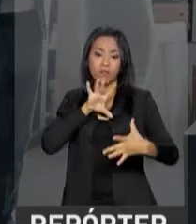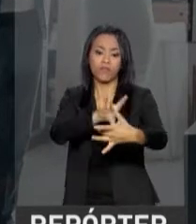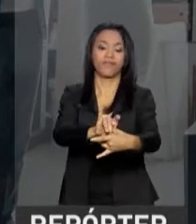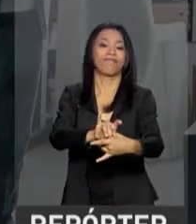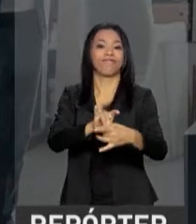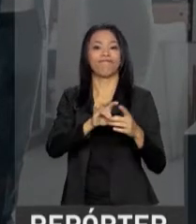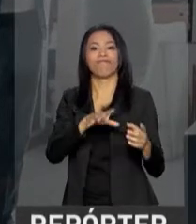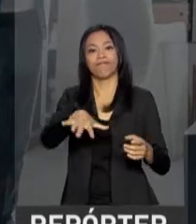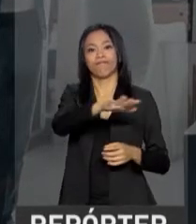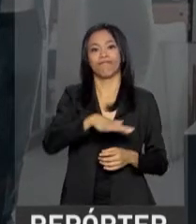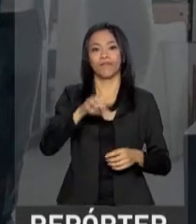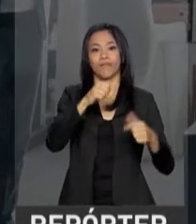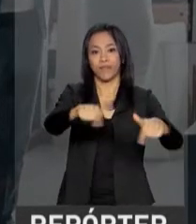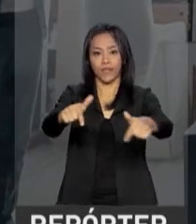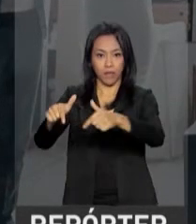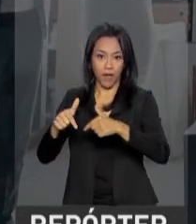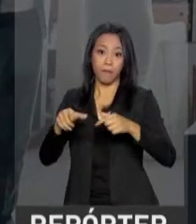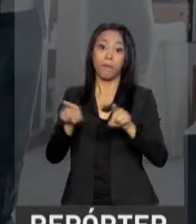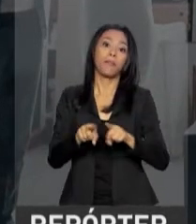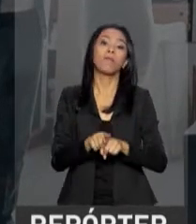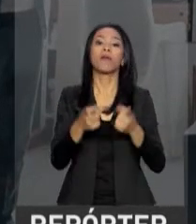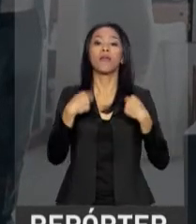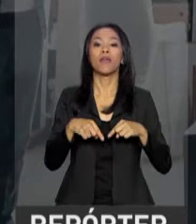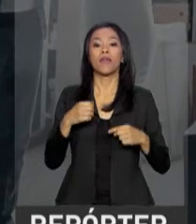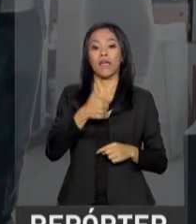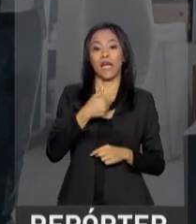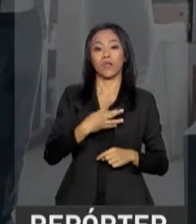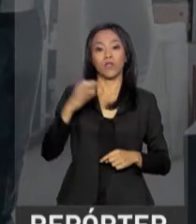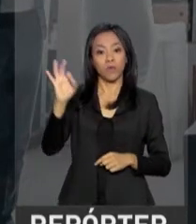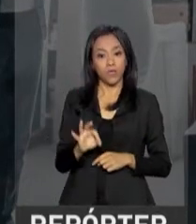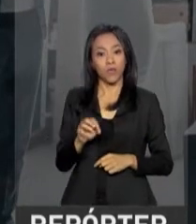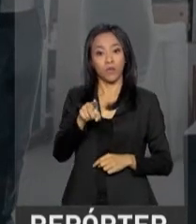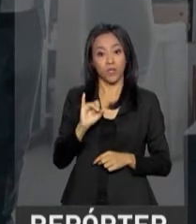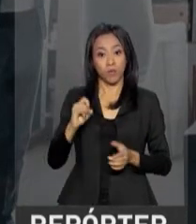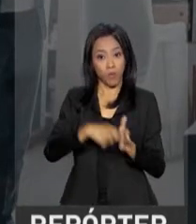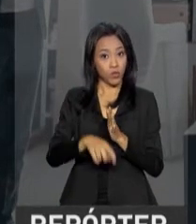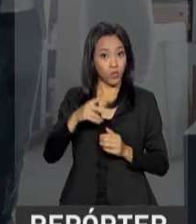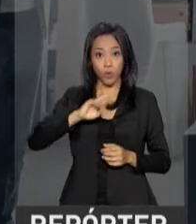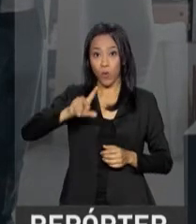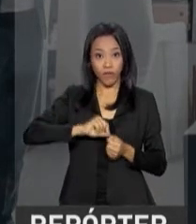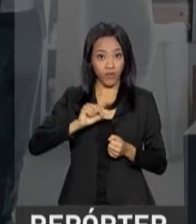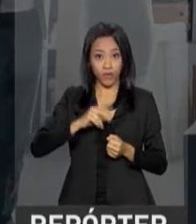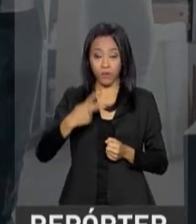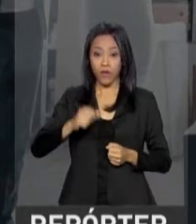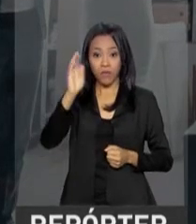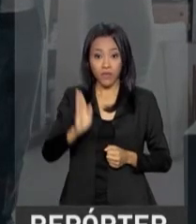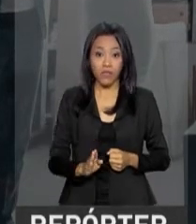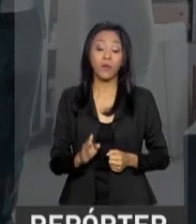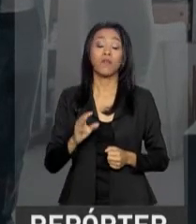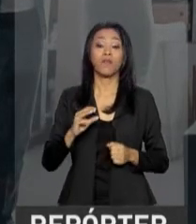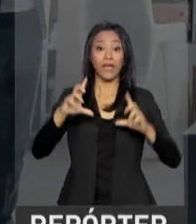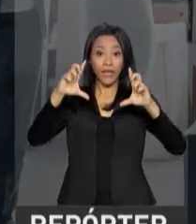a alíquota do imposto de importação para robôs não produzidos no brasil vai cair de 14 por cento para